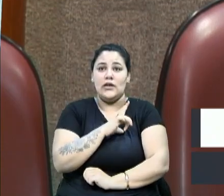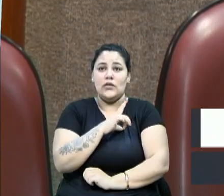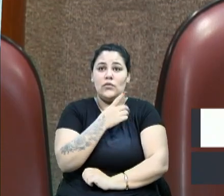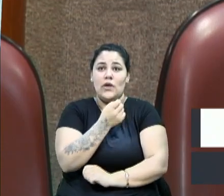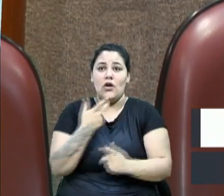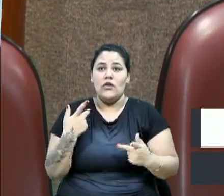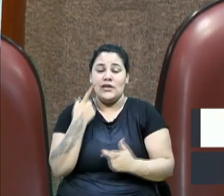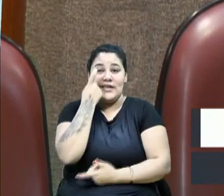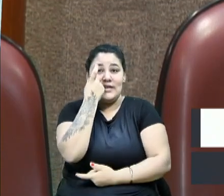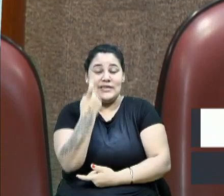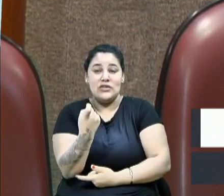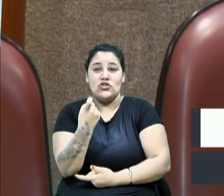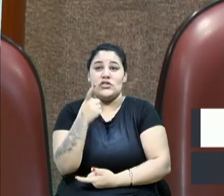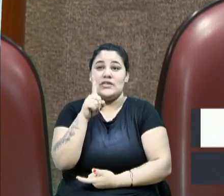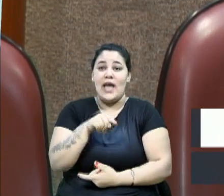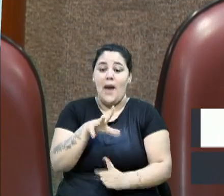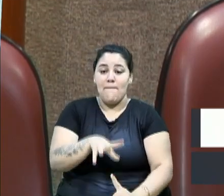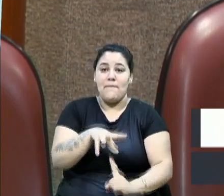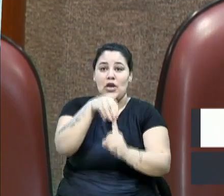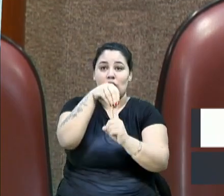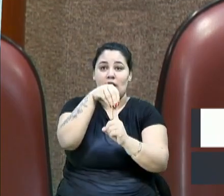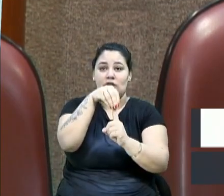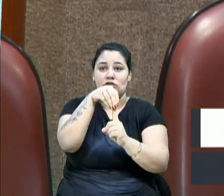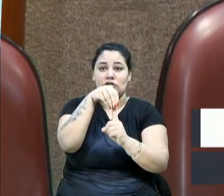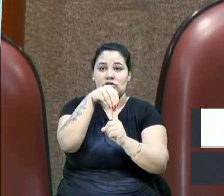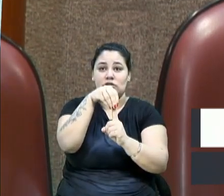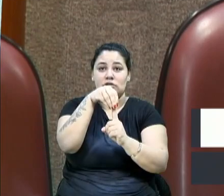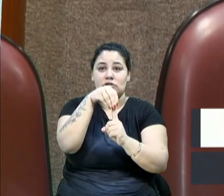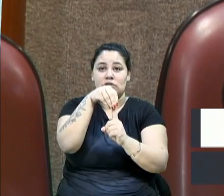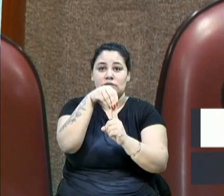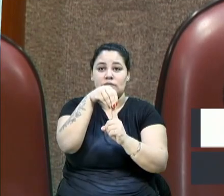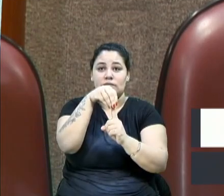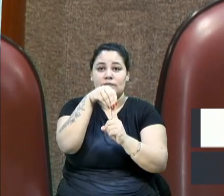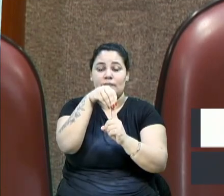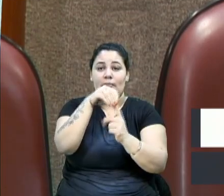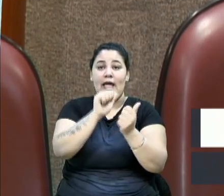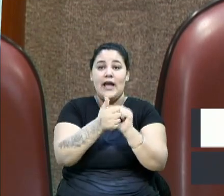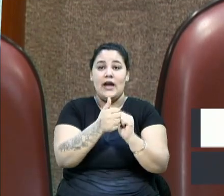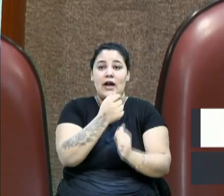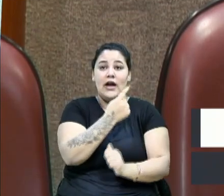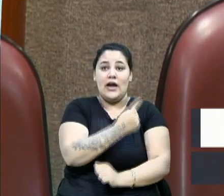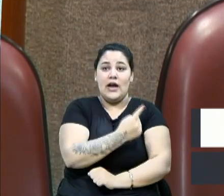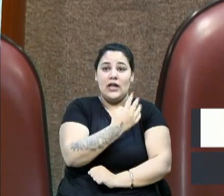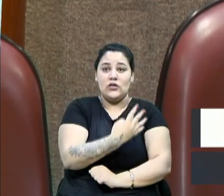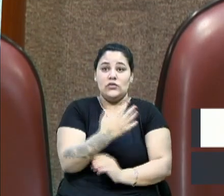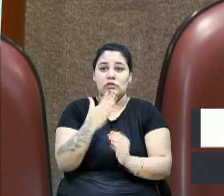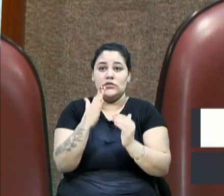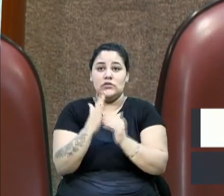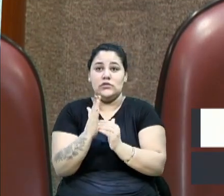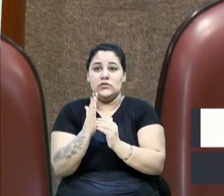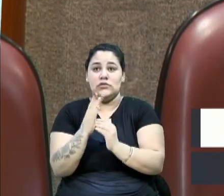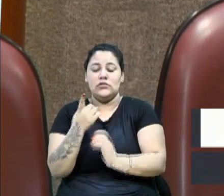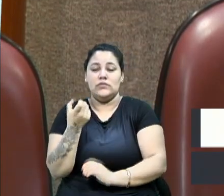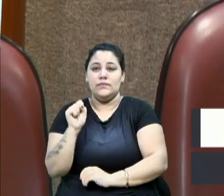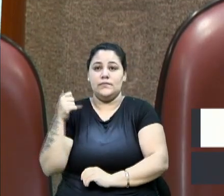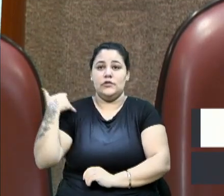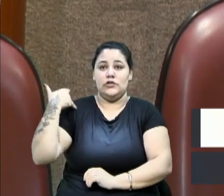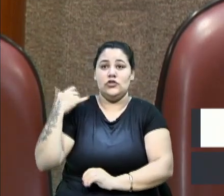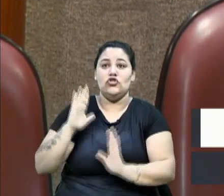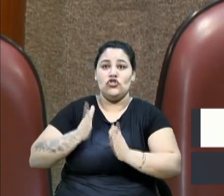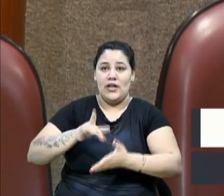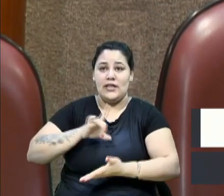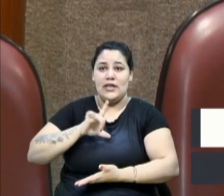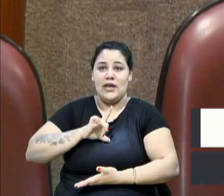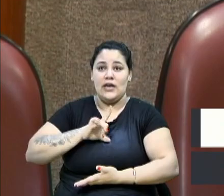que é a prioridade são atletas de 14 a 18 anos né O que já dá um encaminhamento Vereador menegócio